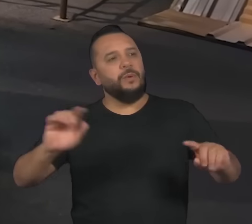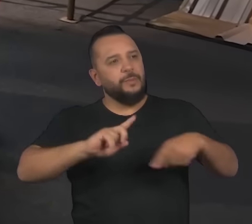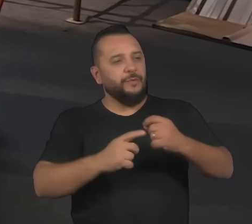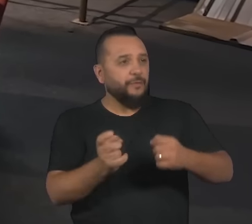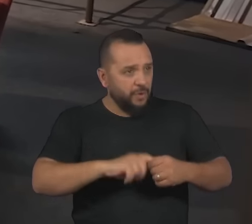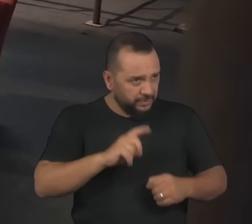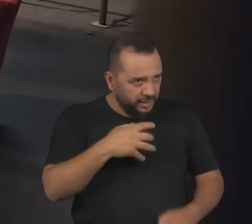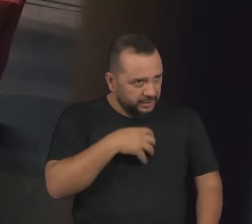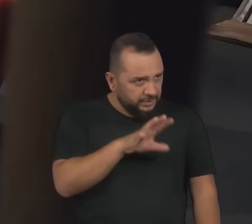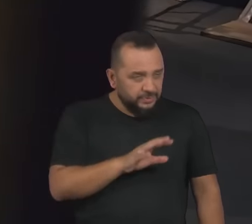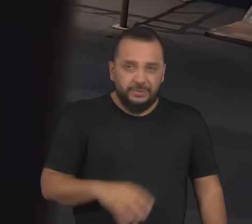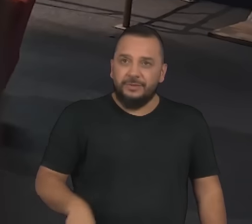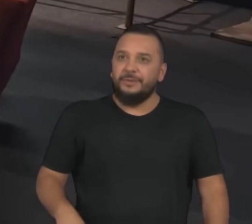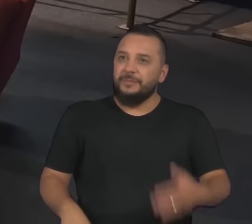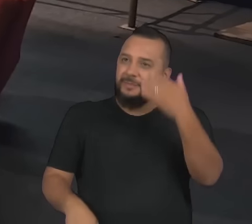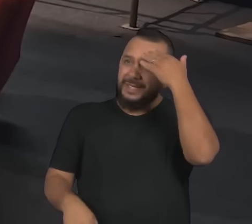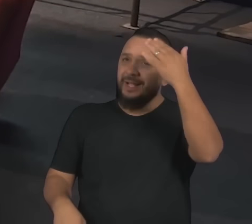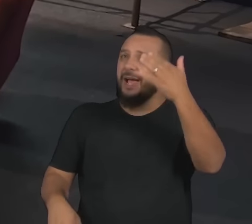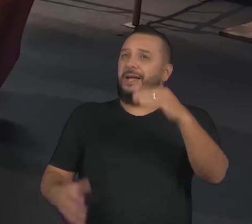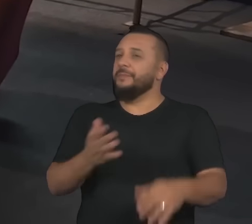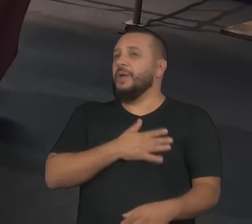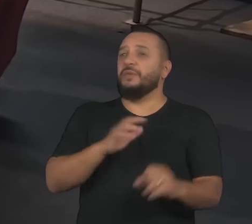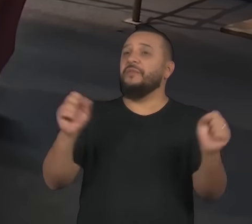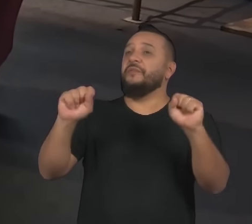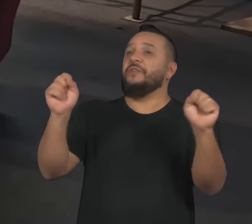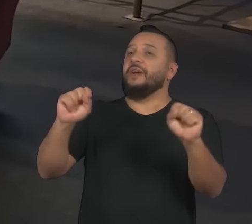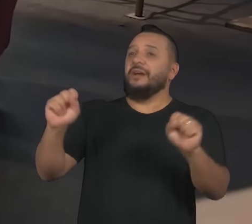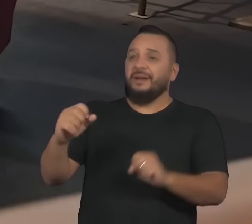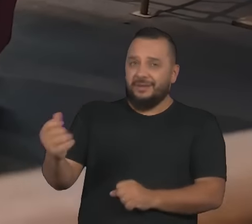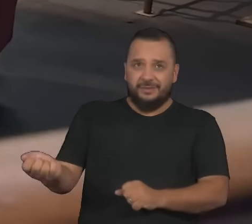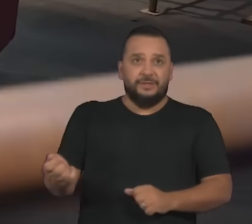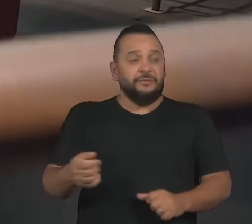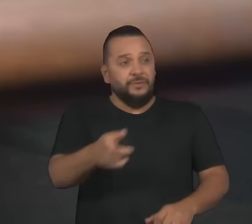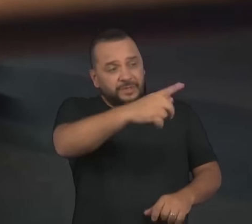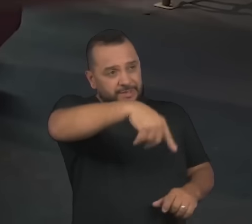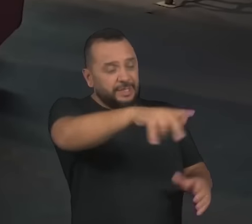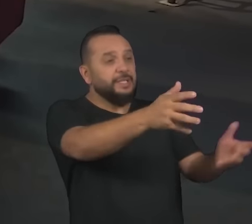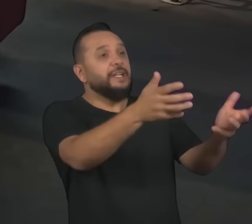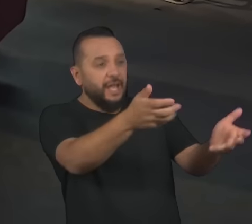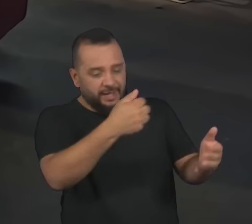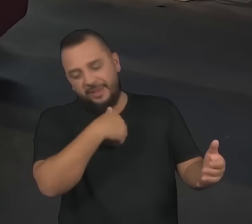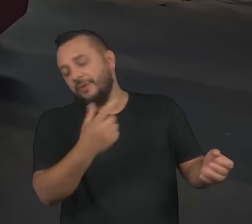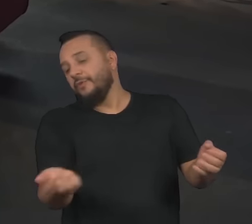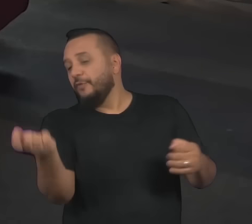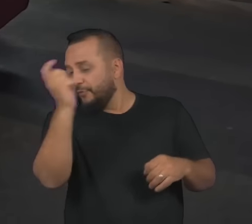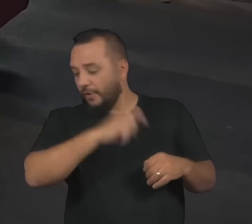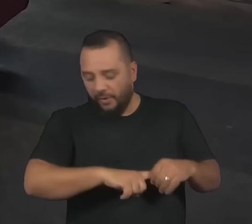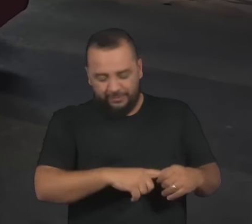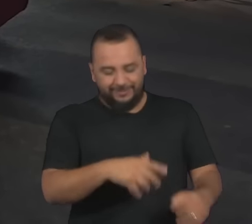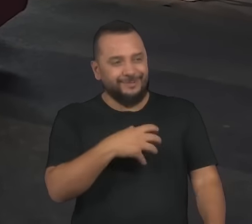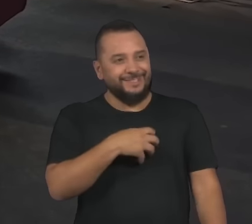não? Obrigado, meus fãs! Meus fãs! Se vocês quiserem, eu volto, né? Era